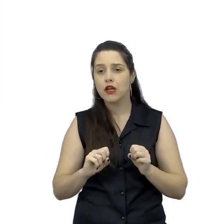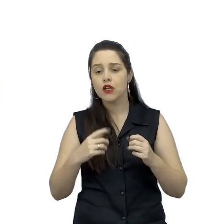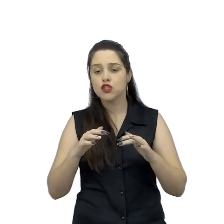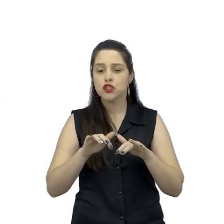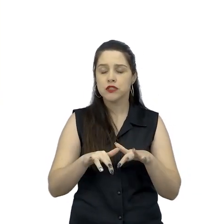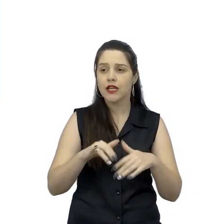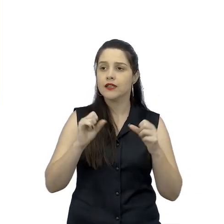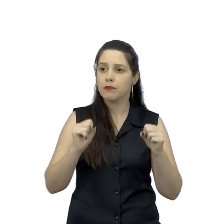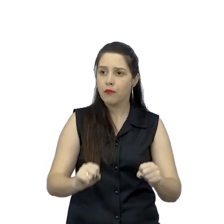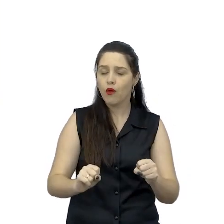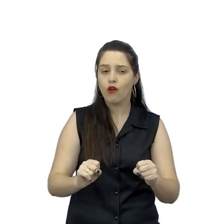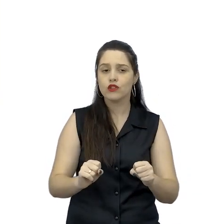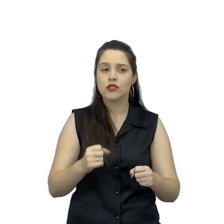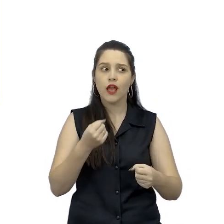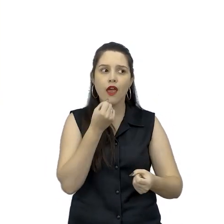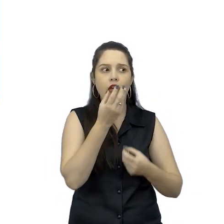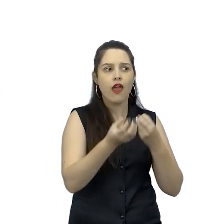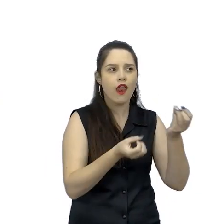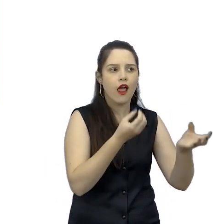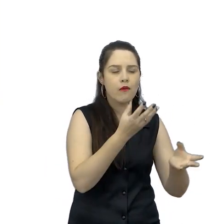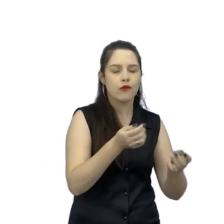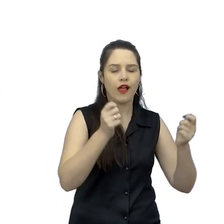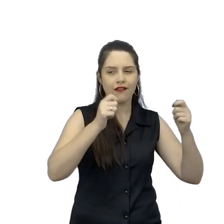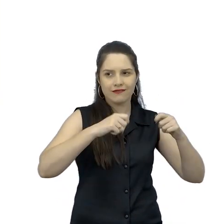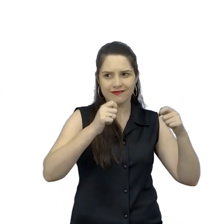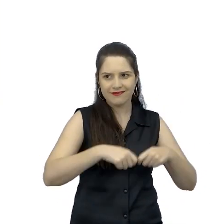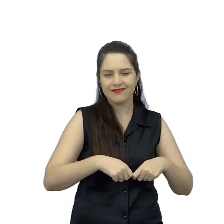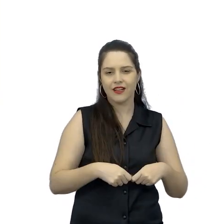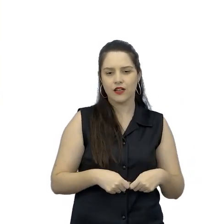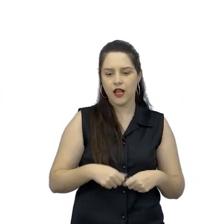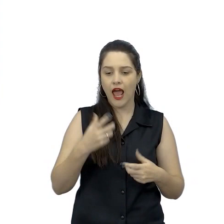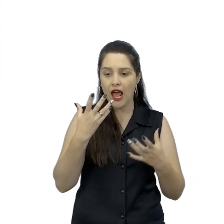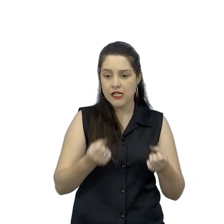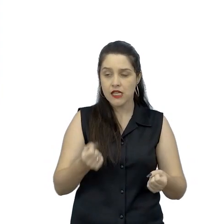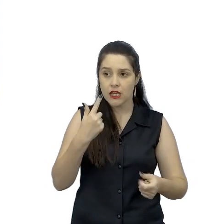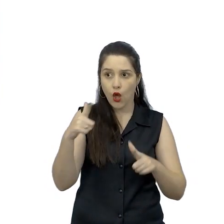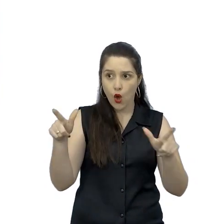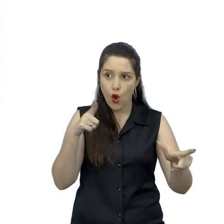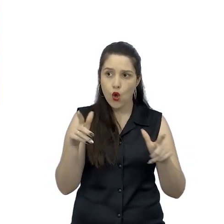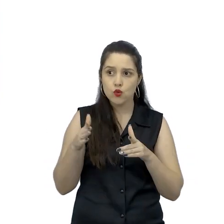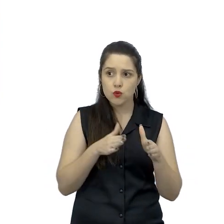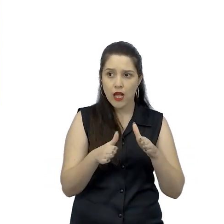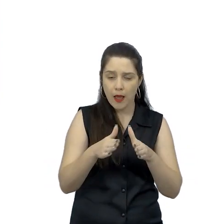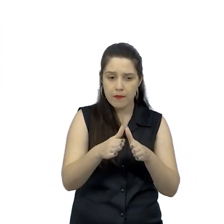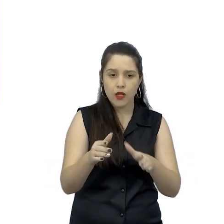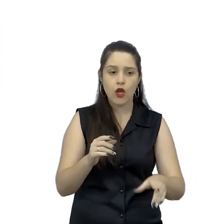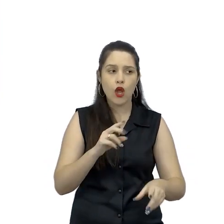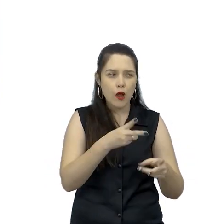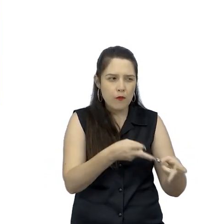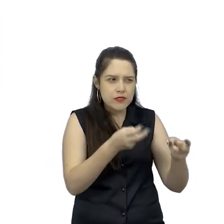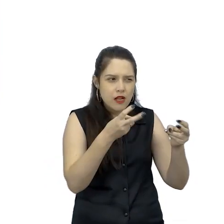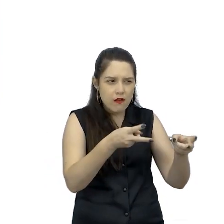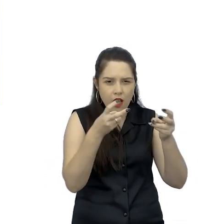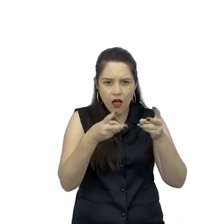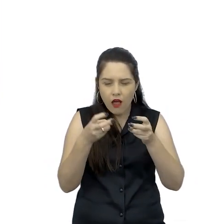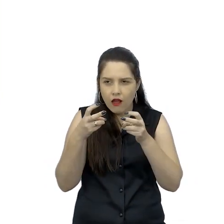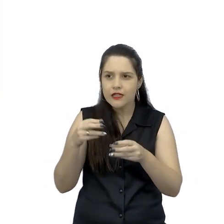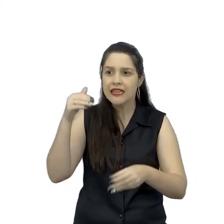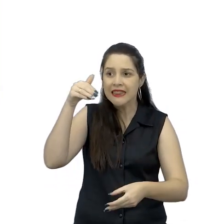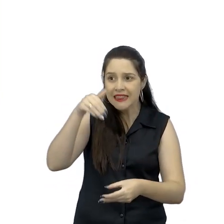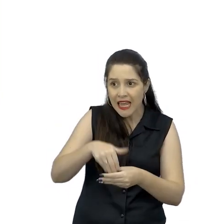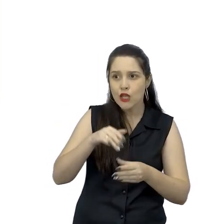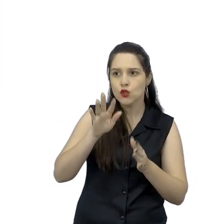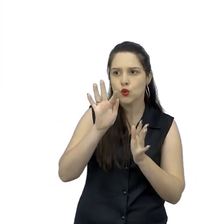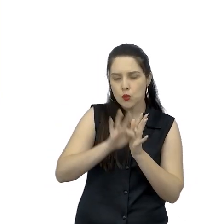para, inclusive, elaborar outras hipóteses, apontar outros caminhos, fazer outras observações dentro do